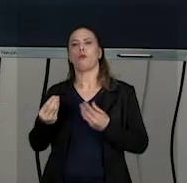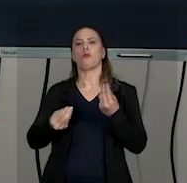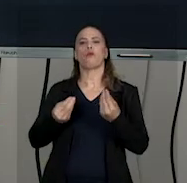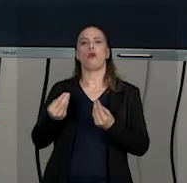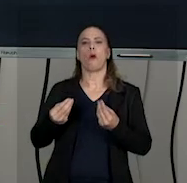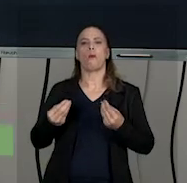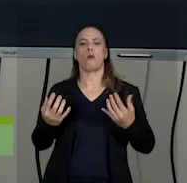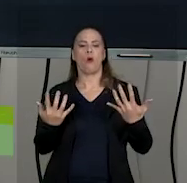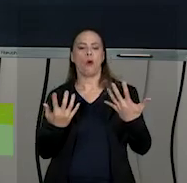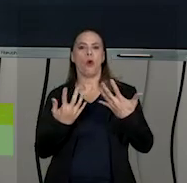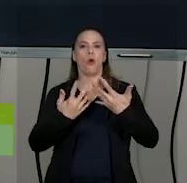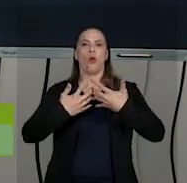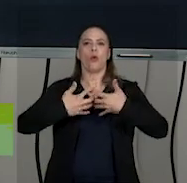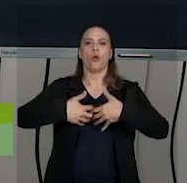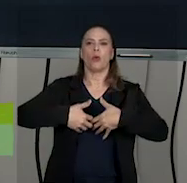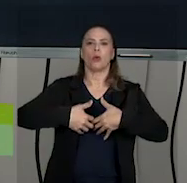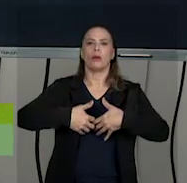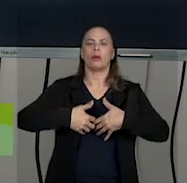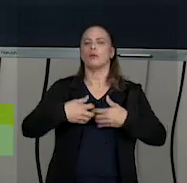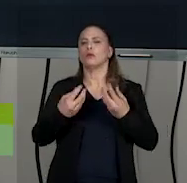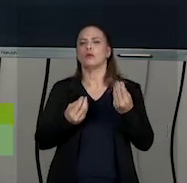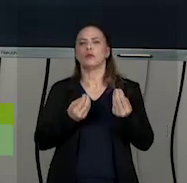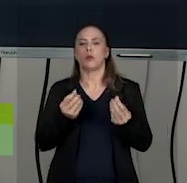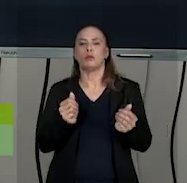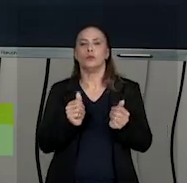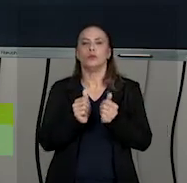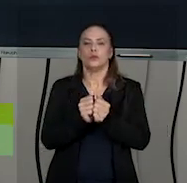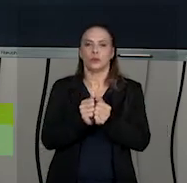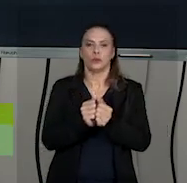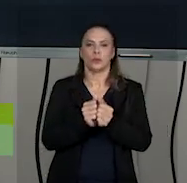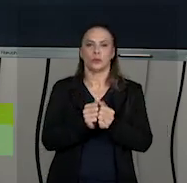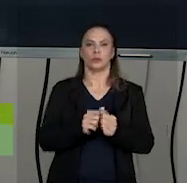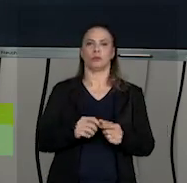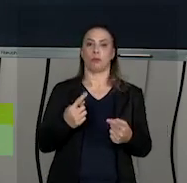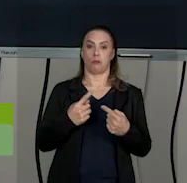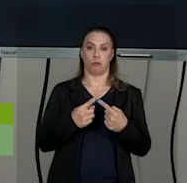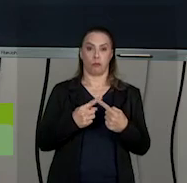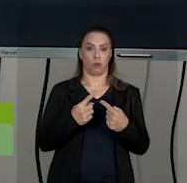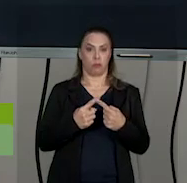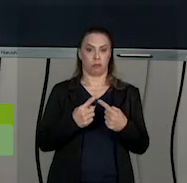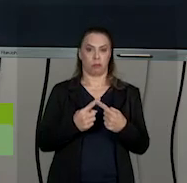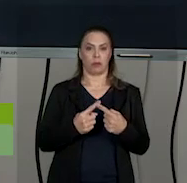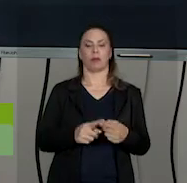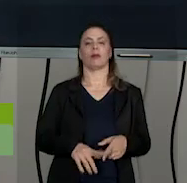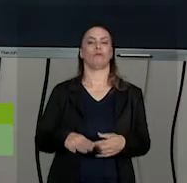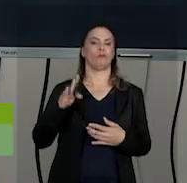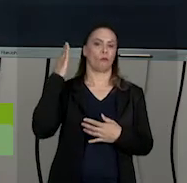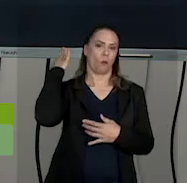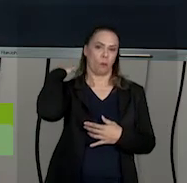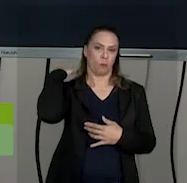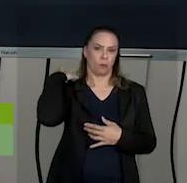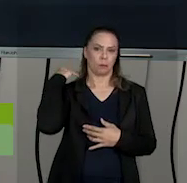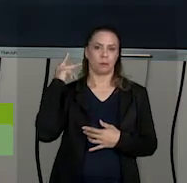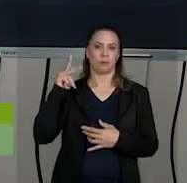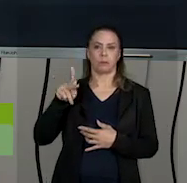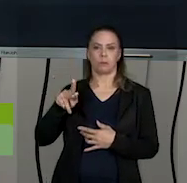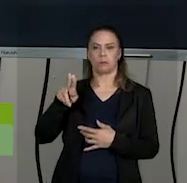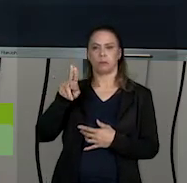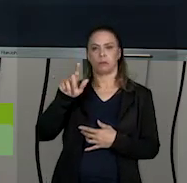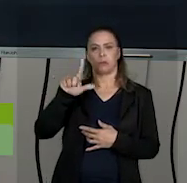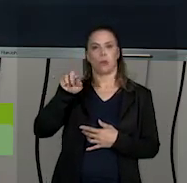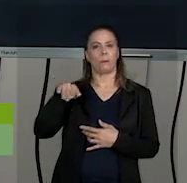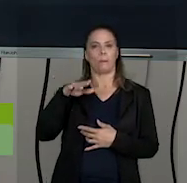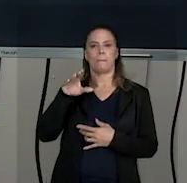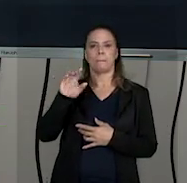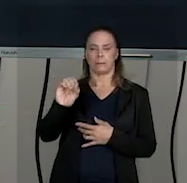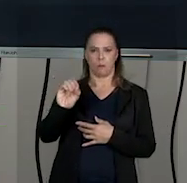entender, o pulmão está aqui, aumentando, né, a sua capacidade, a gente inspira, leva o ar para dentro do